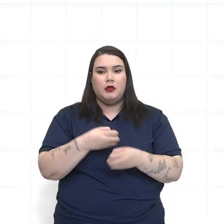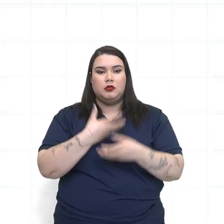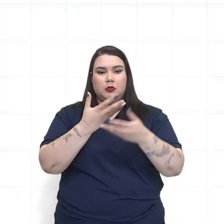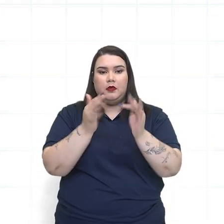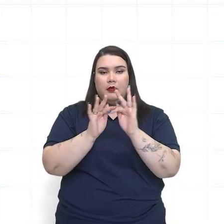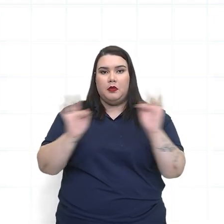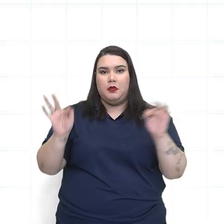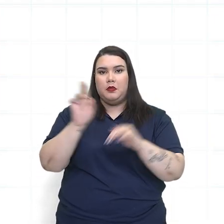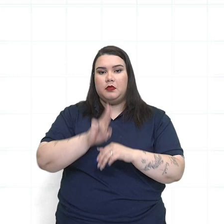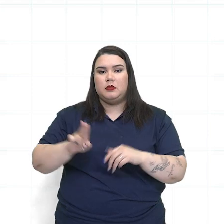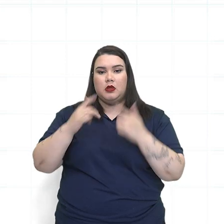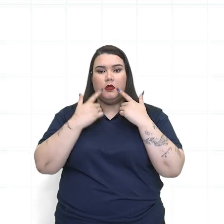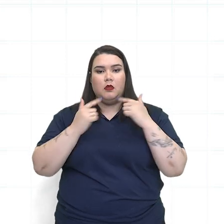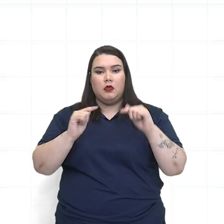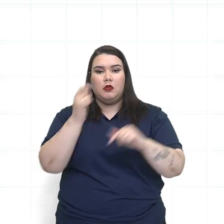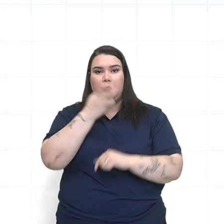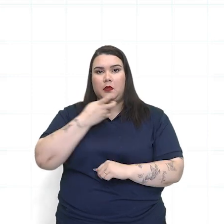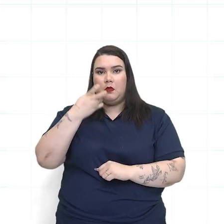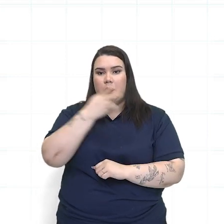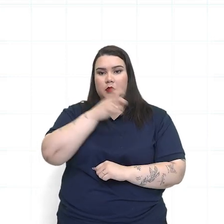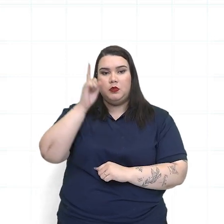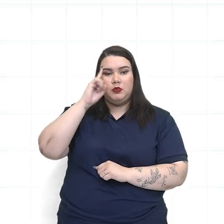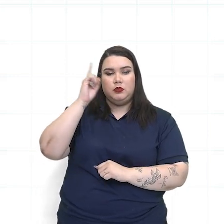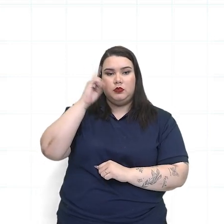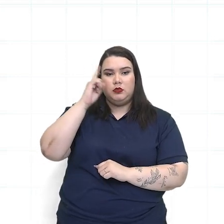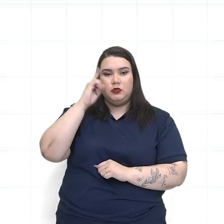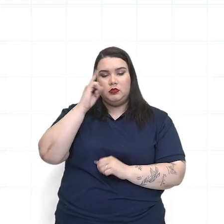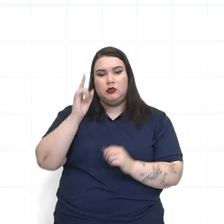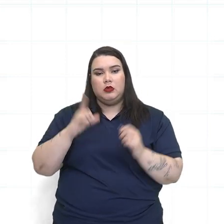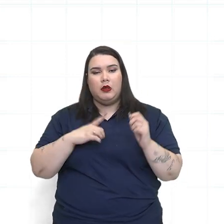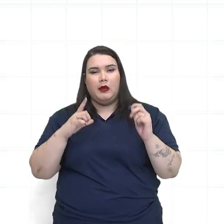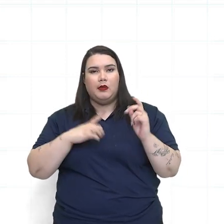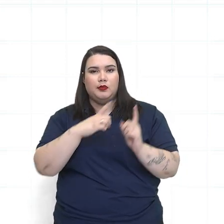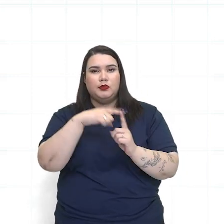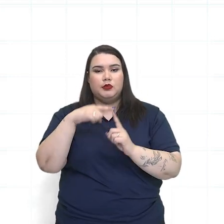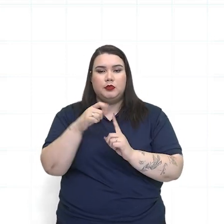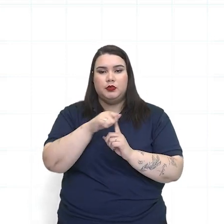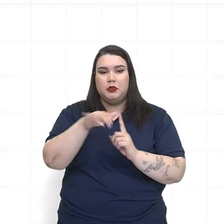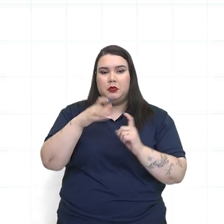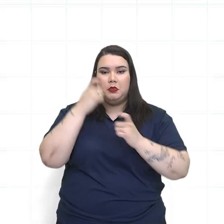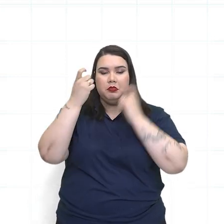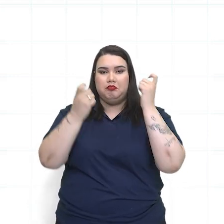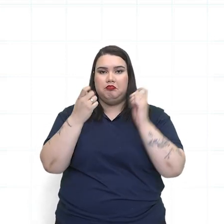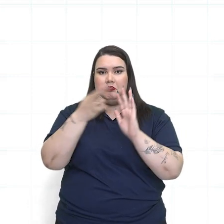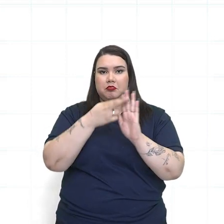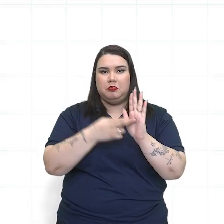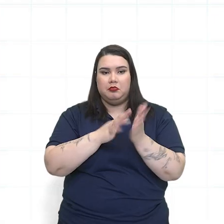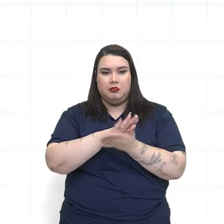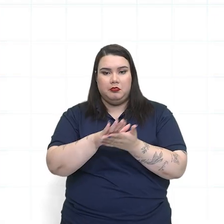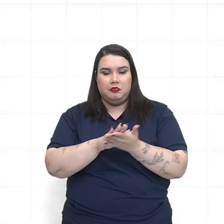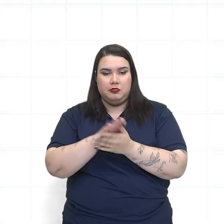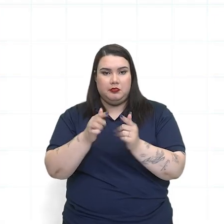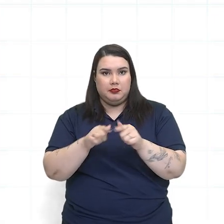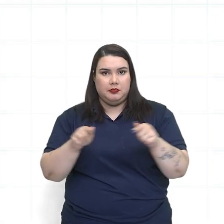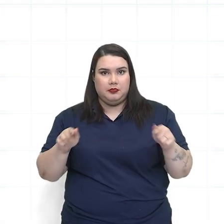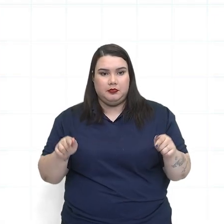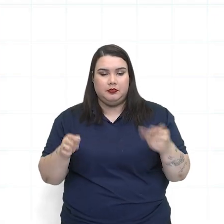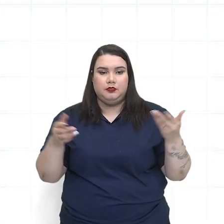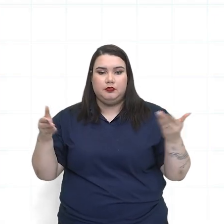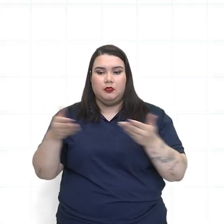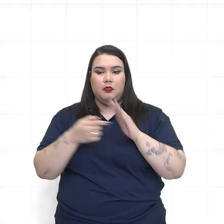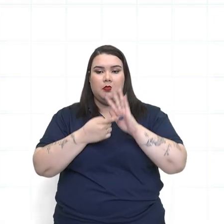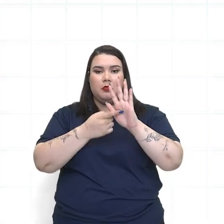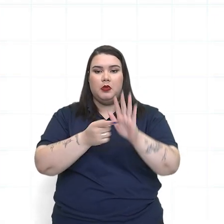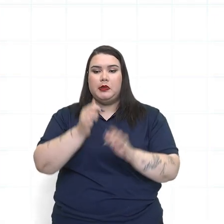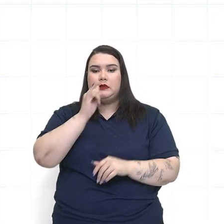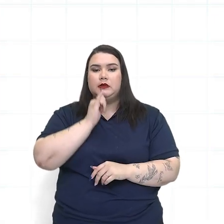expressões utilizadas na linguagem oral do dia a dia de maneira descontraída, sem preocupação com as normas gramaticais. Então, vamos ver